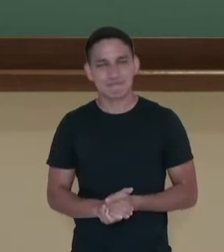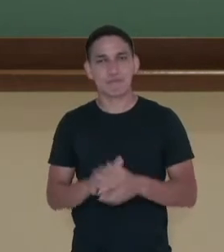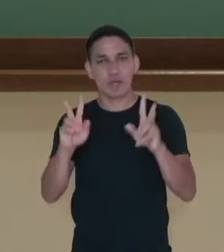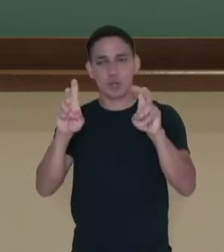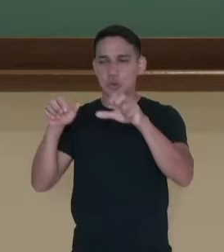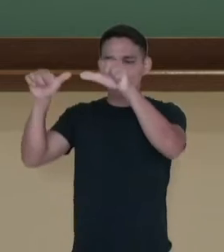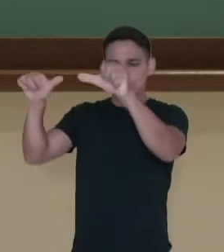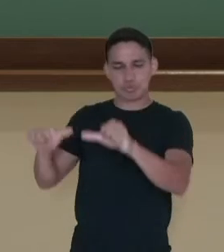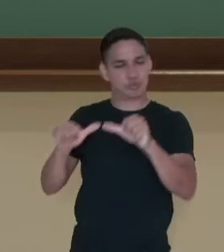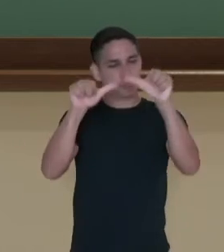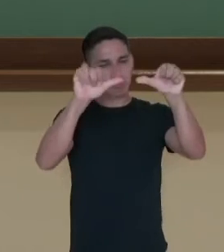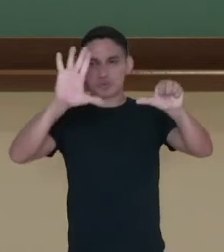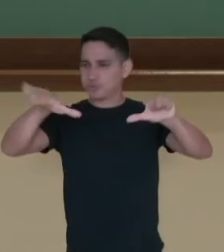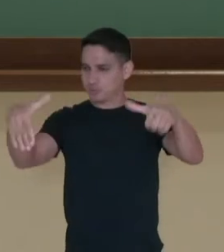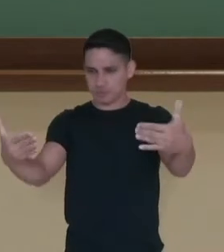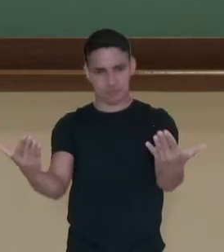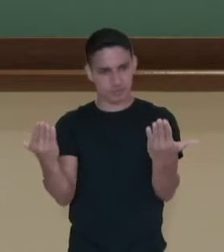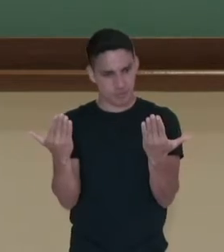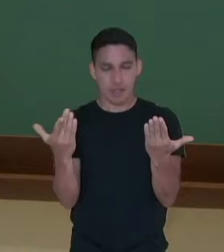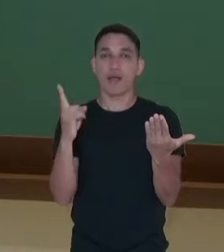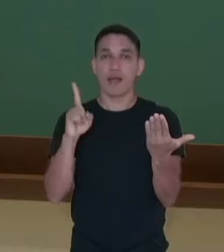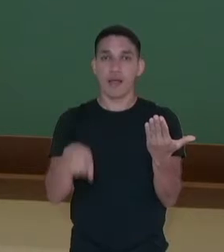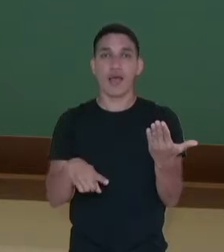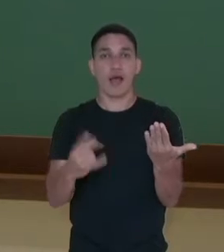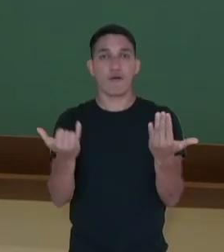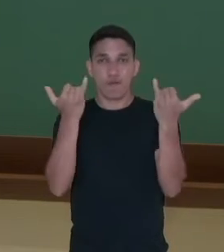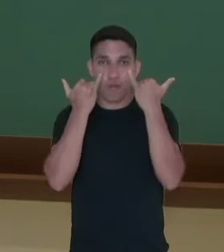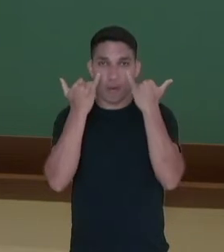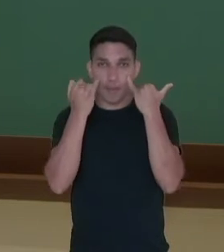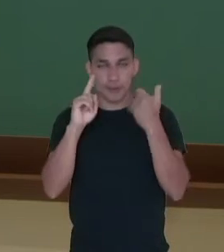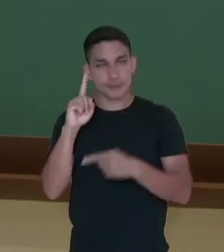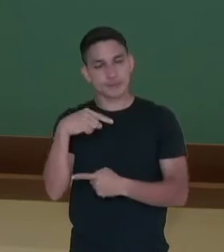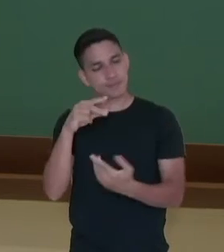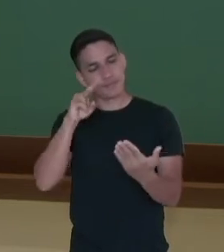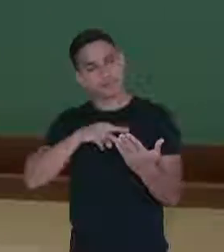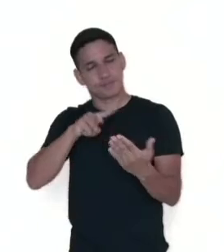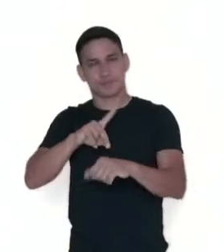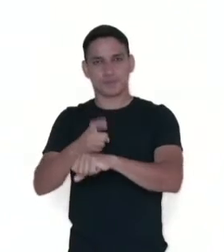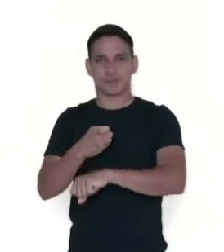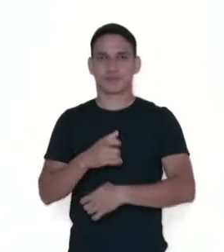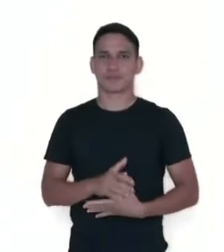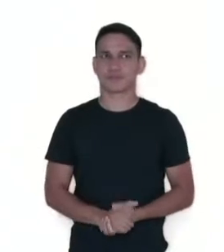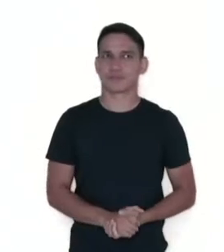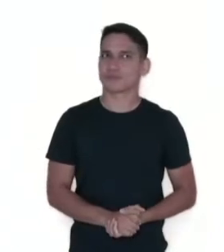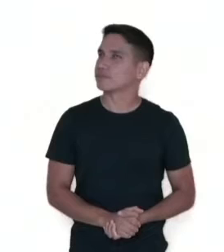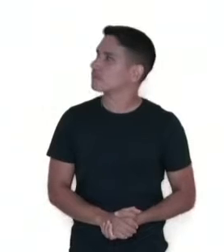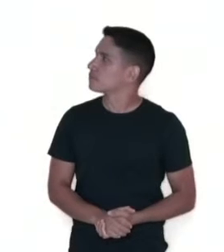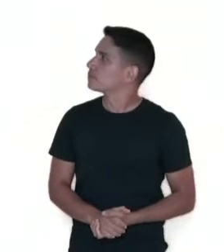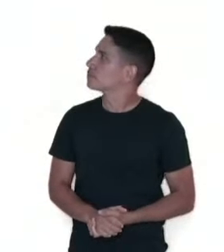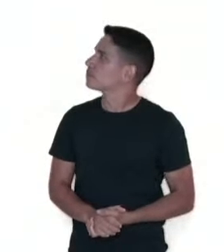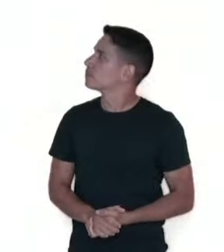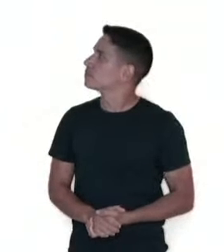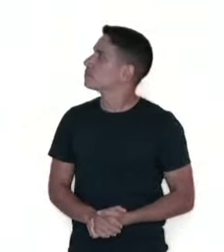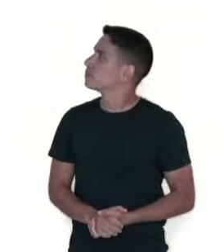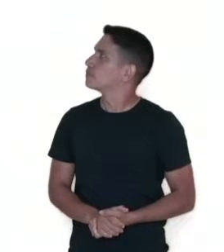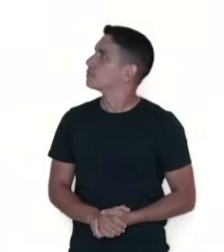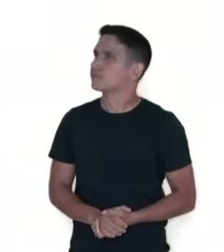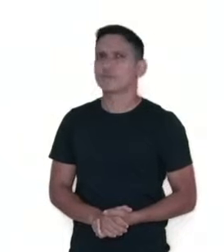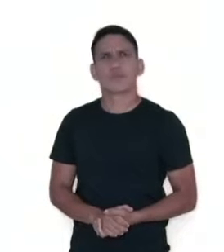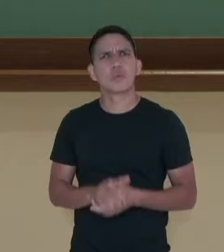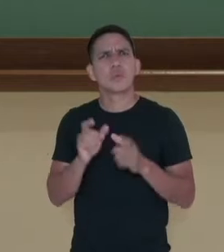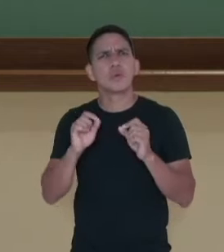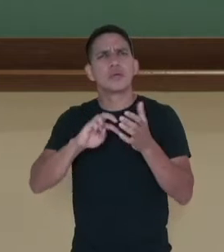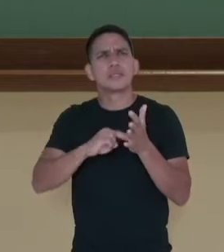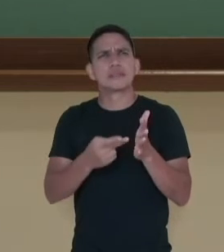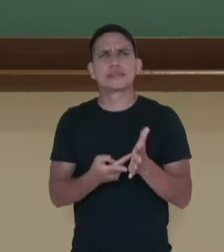estavam retratando, a mensagem que eles estavam passando para nós. Que é ter uma vida sana, ou seja, o que é